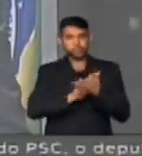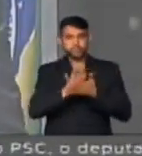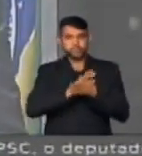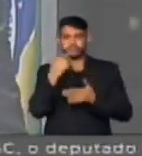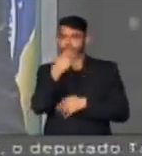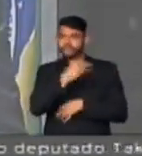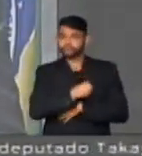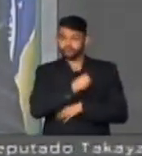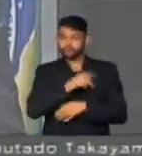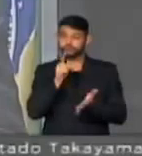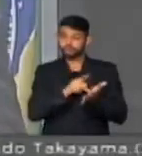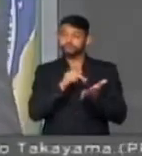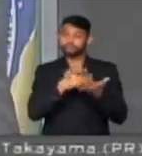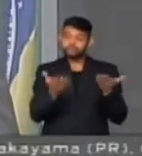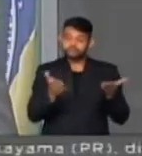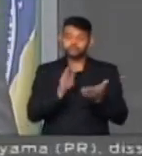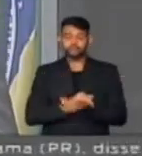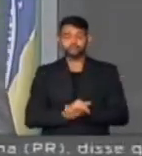que ele é.